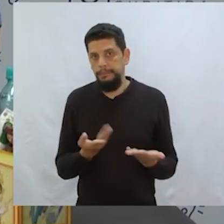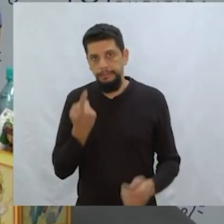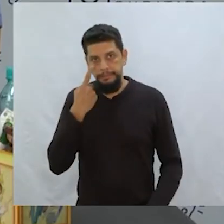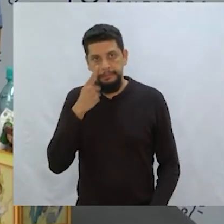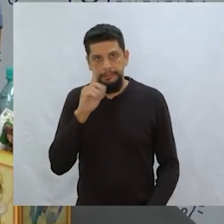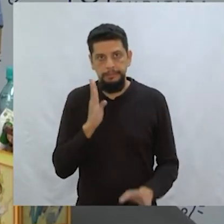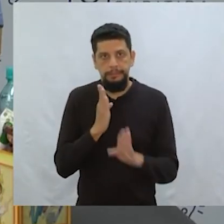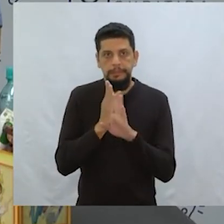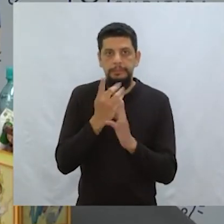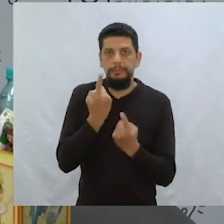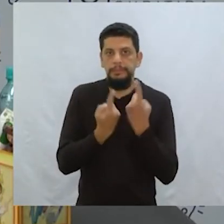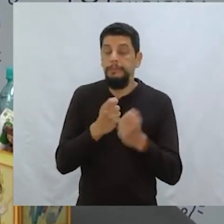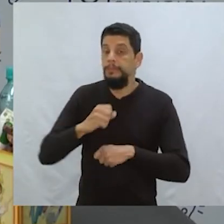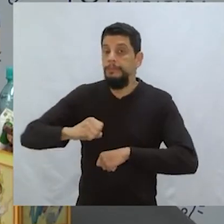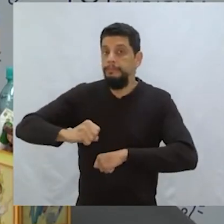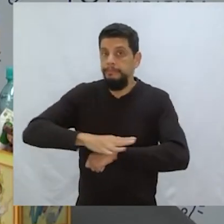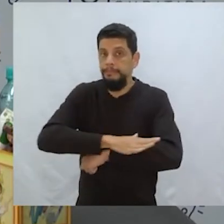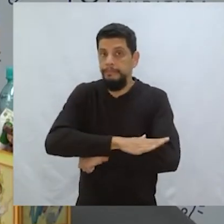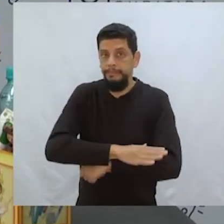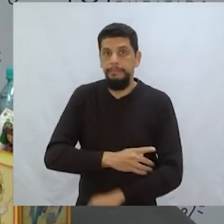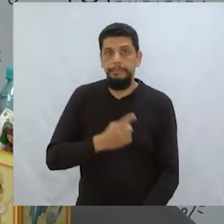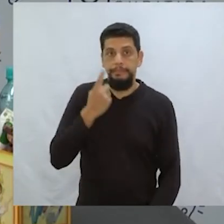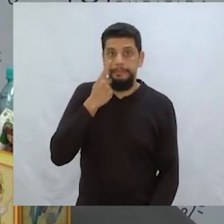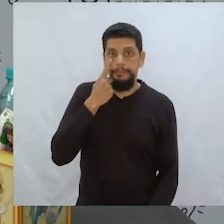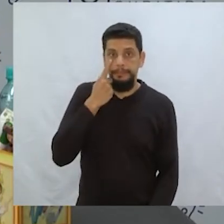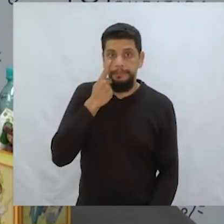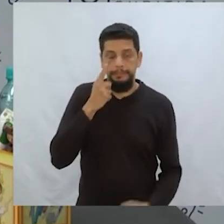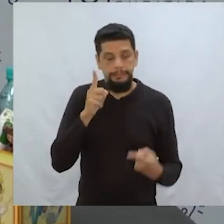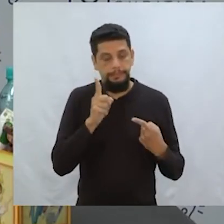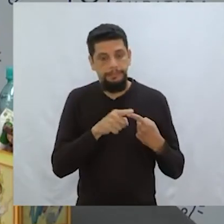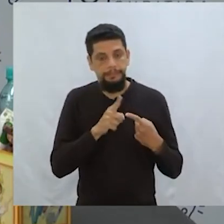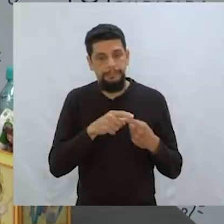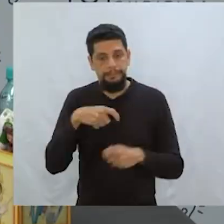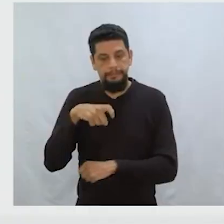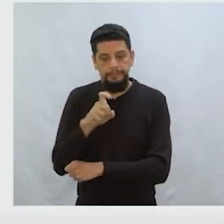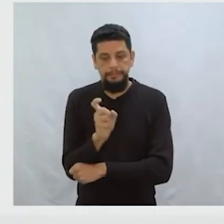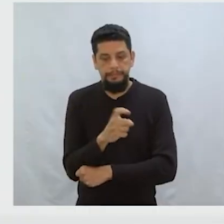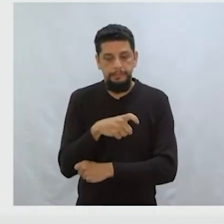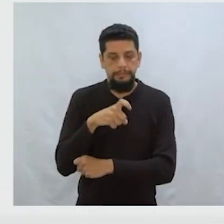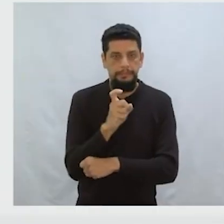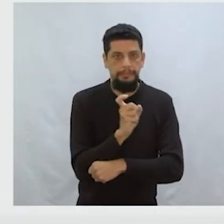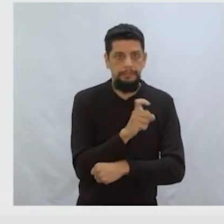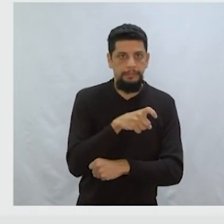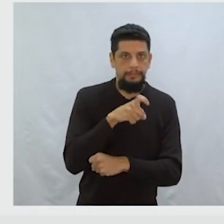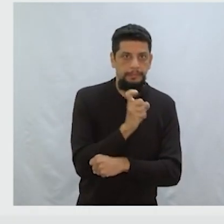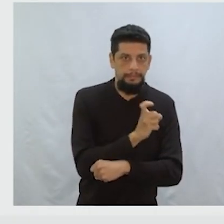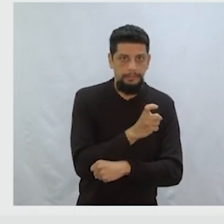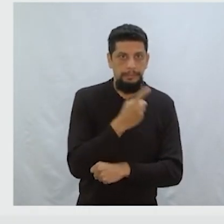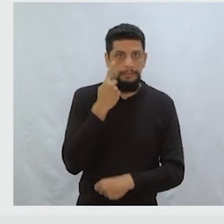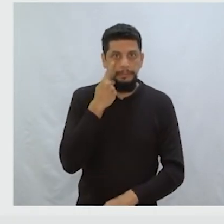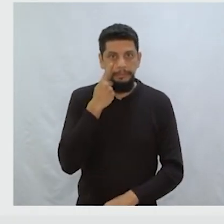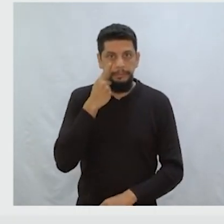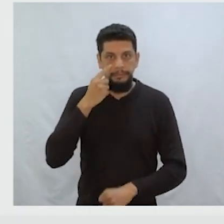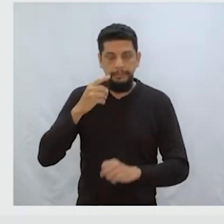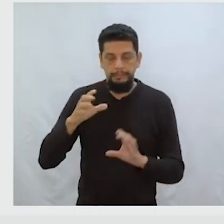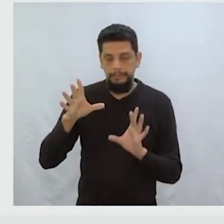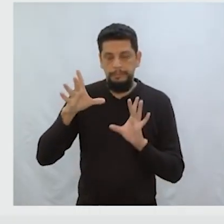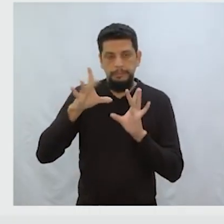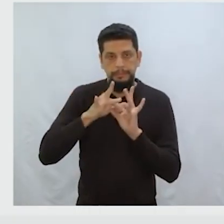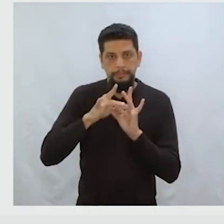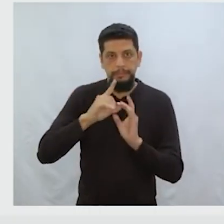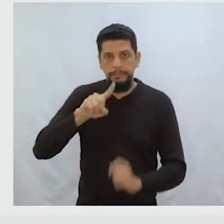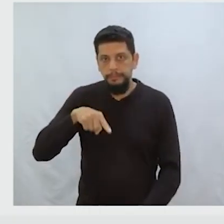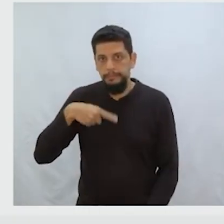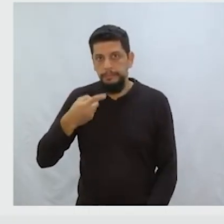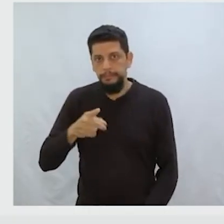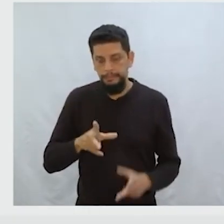E aí, descobriram qual é a sombra? Vamos o primeiro lá? O cavalo marinho? Olha onde está a sombra.